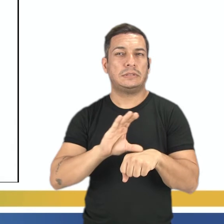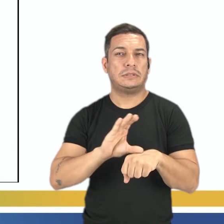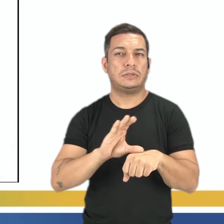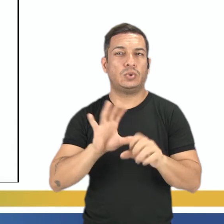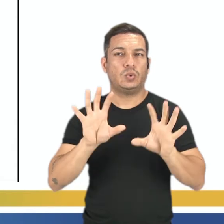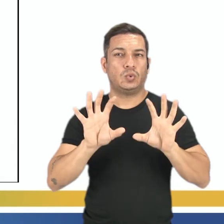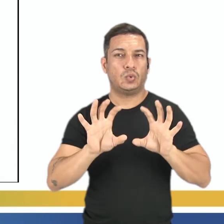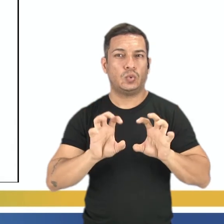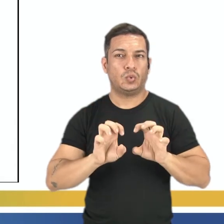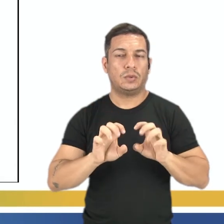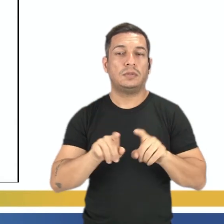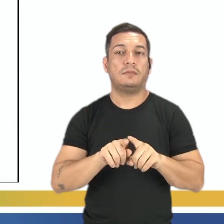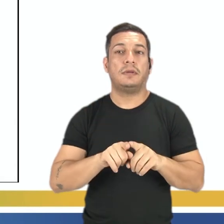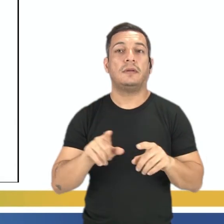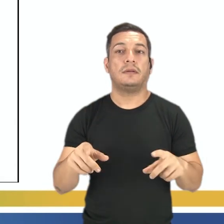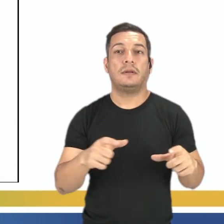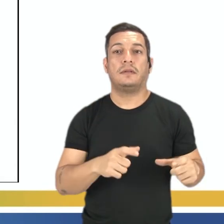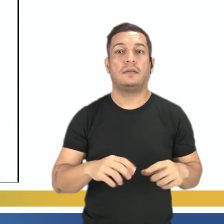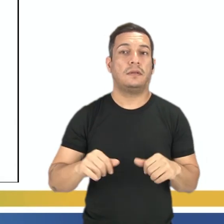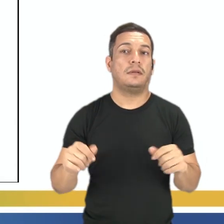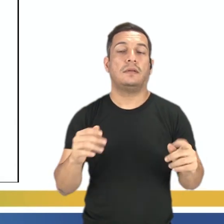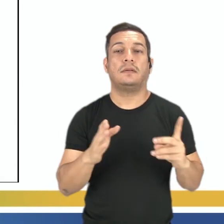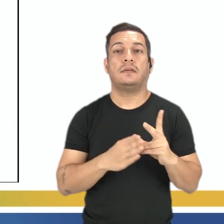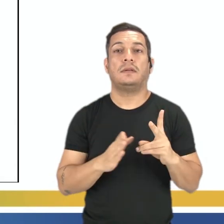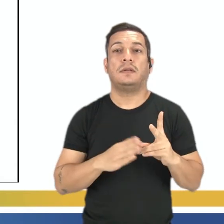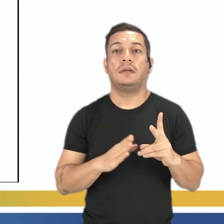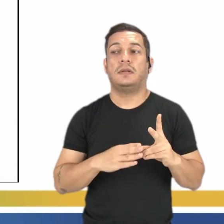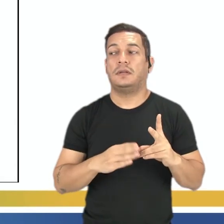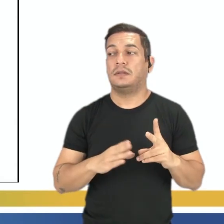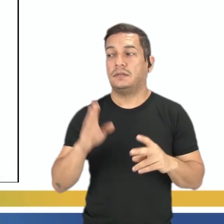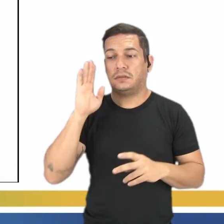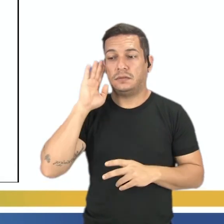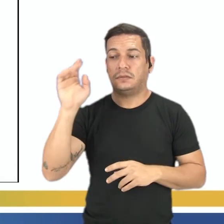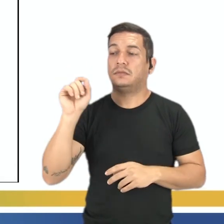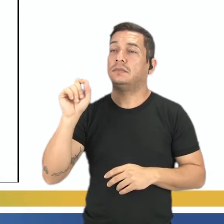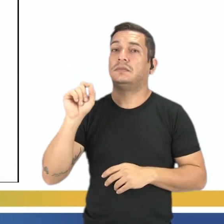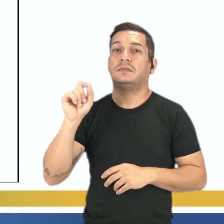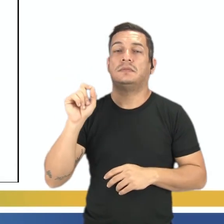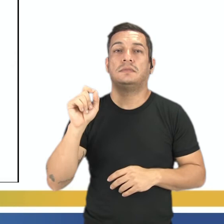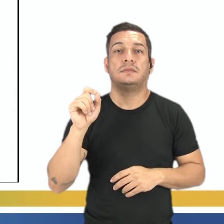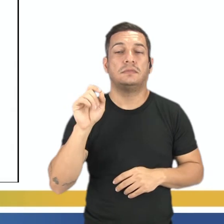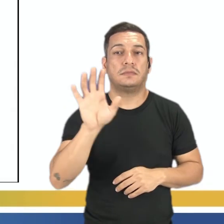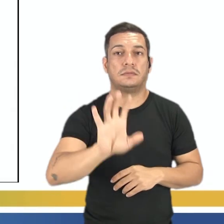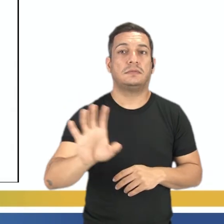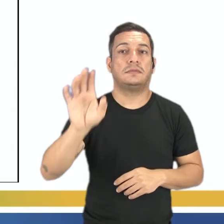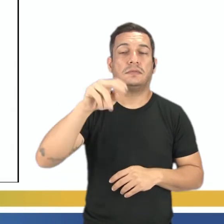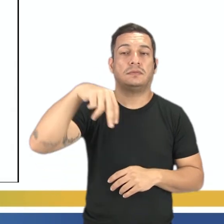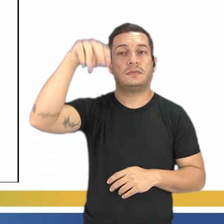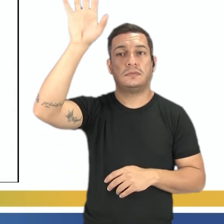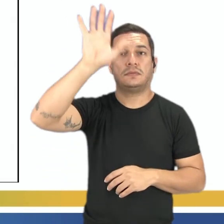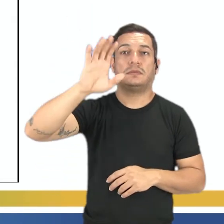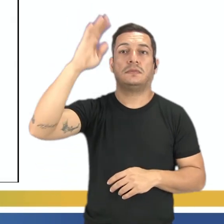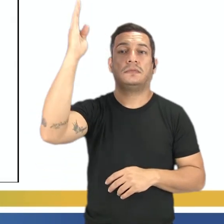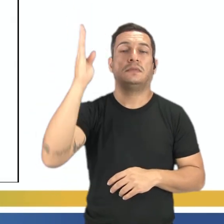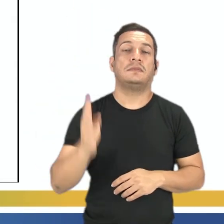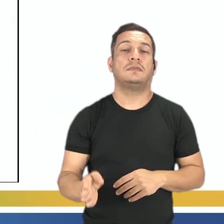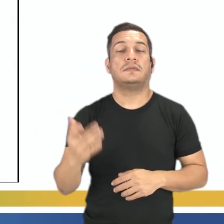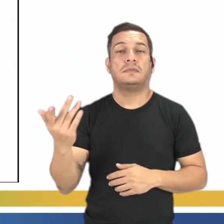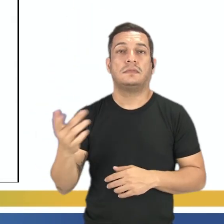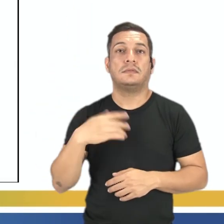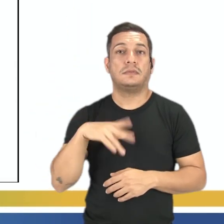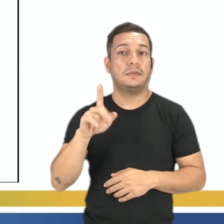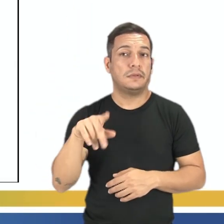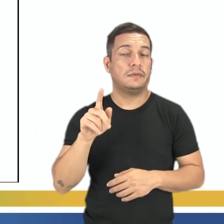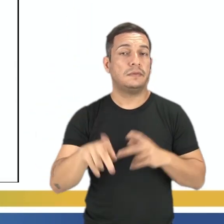né, que são terras indígenas. Então nós temos terras indígenas principalmente em toda a parte da região norte do Brasil, ok? Que são